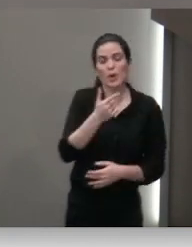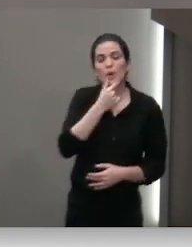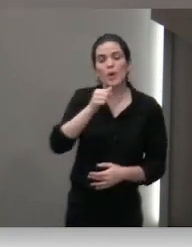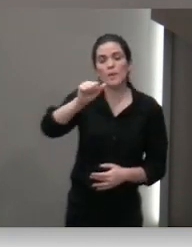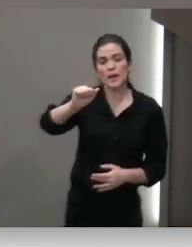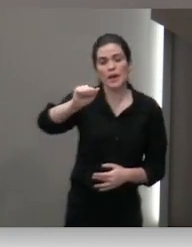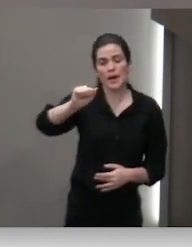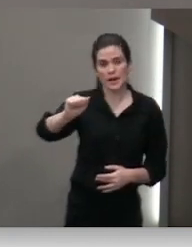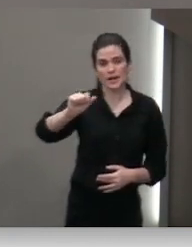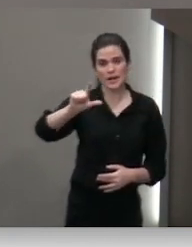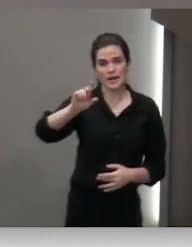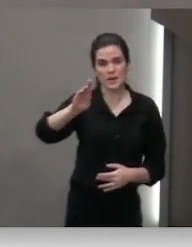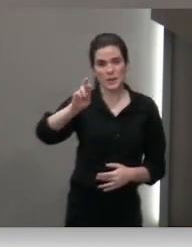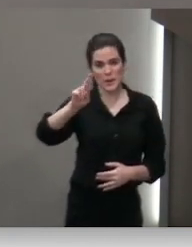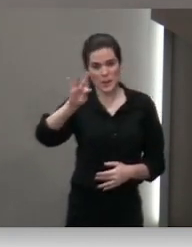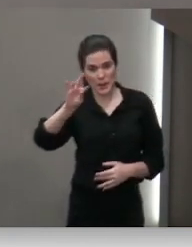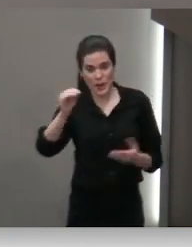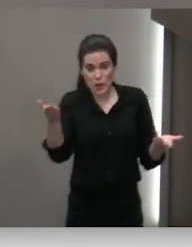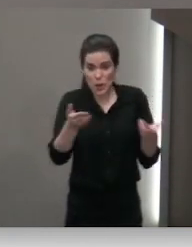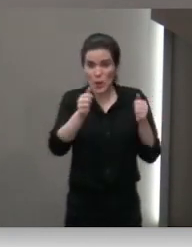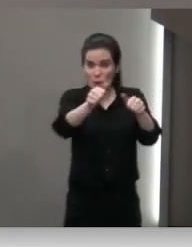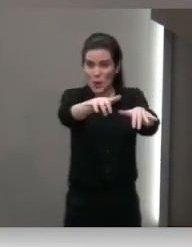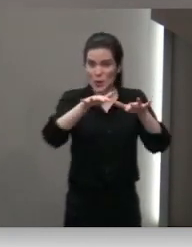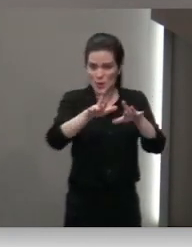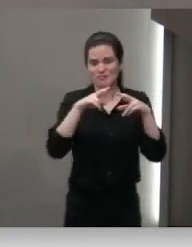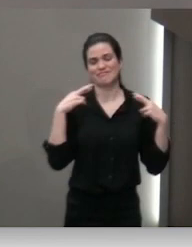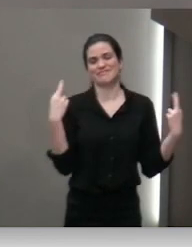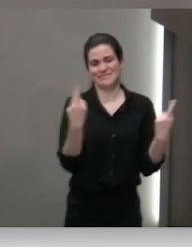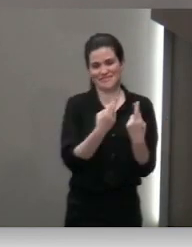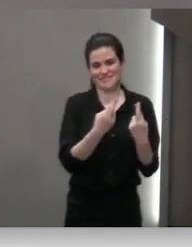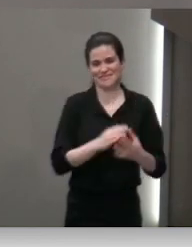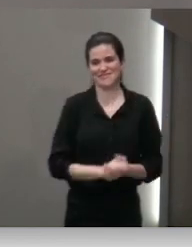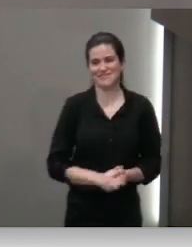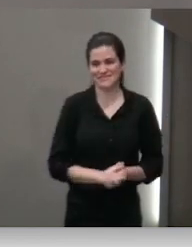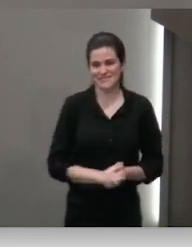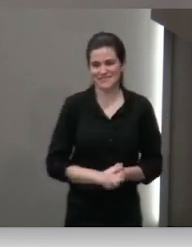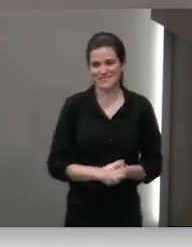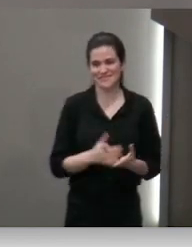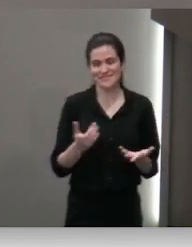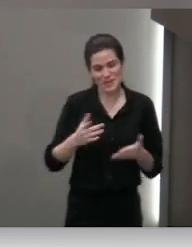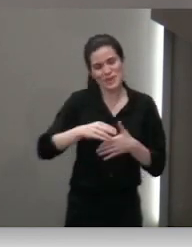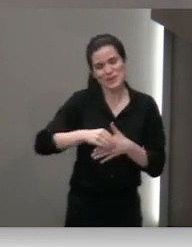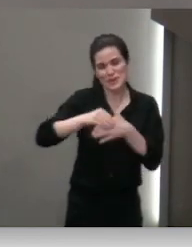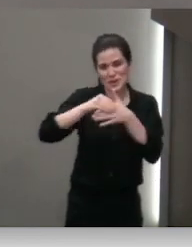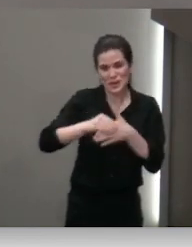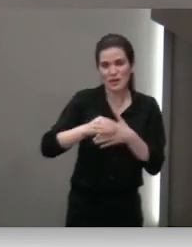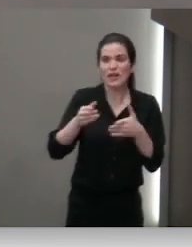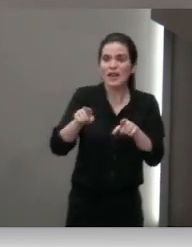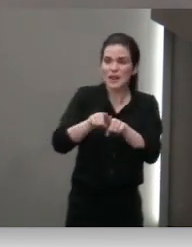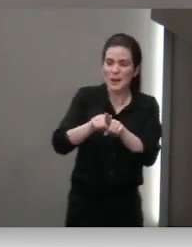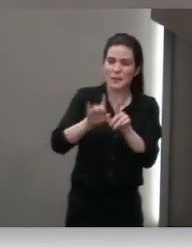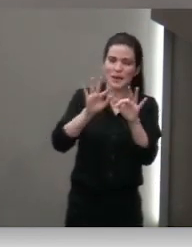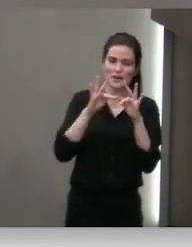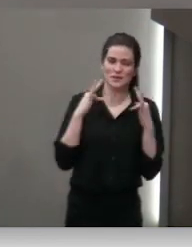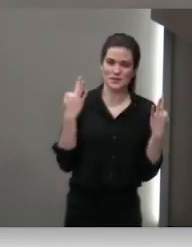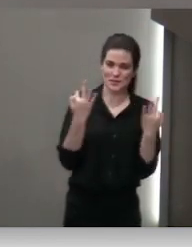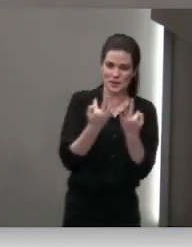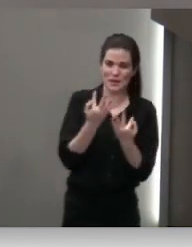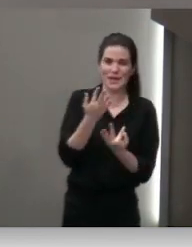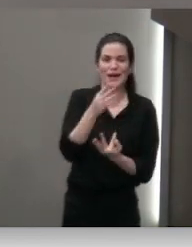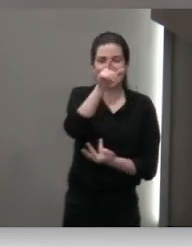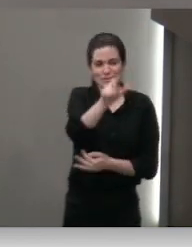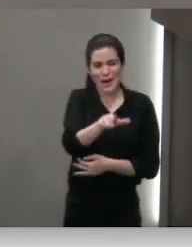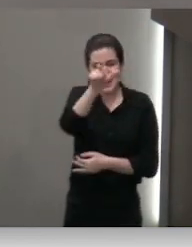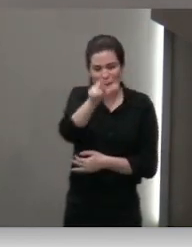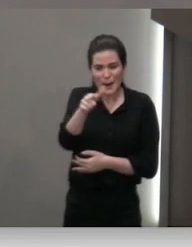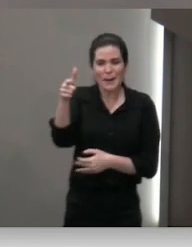homenageado nesse grande expediente. Sua esposa Edith, estendo aos familiares aqui presentes. Está a Karen aqui, seu